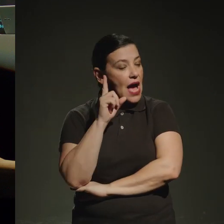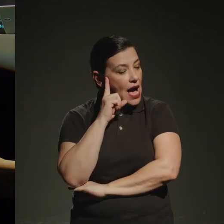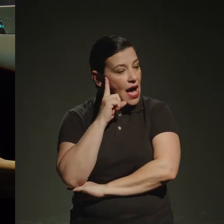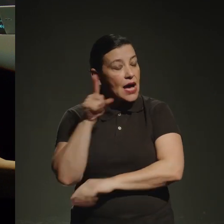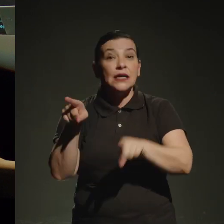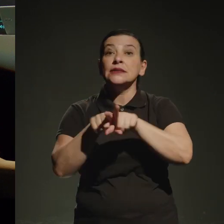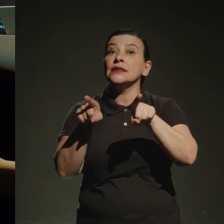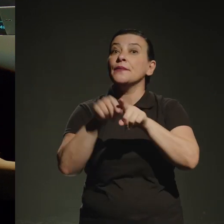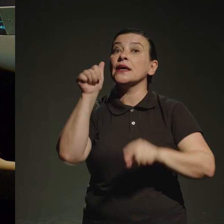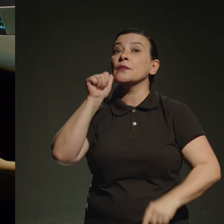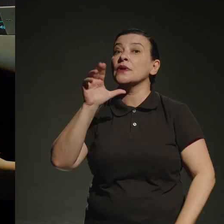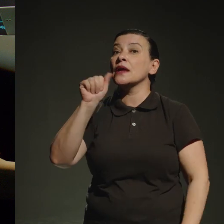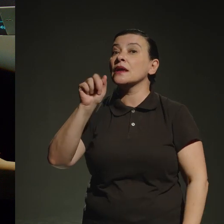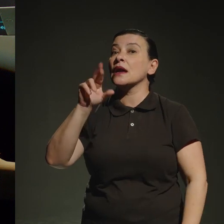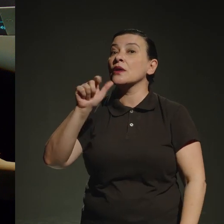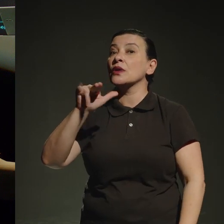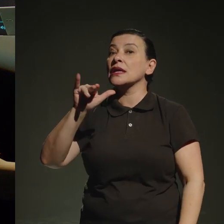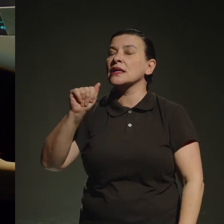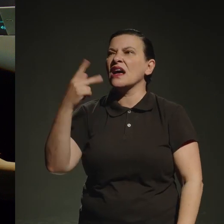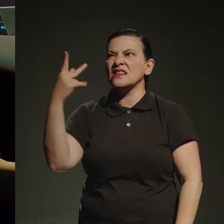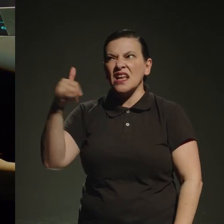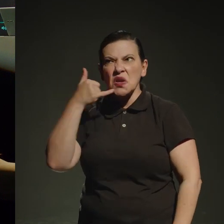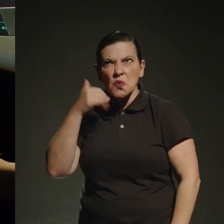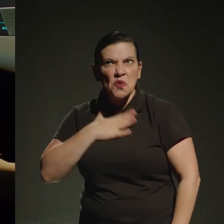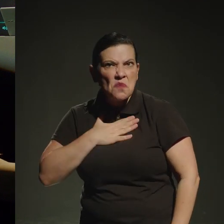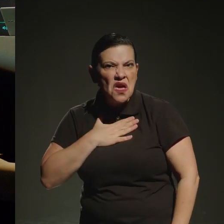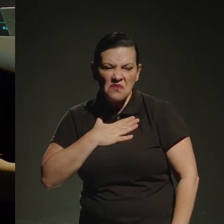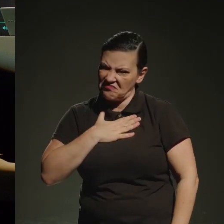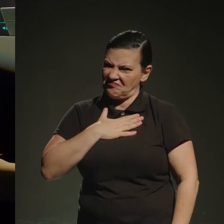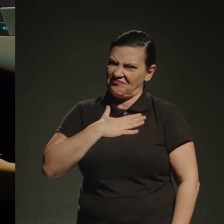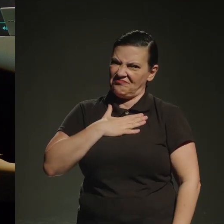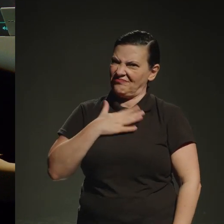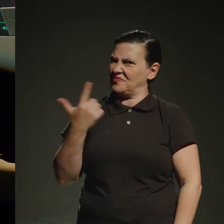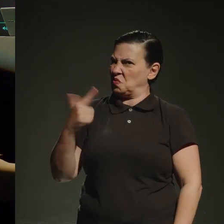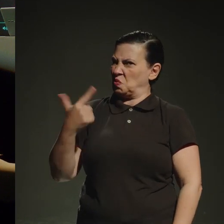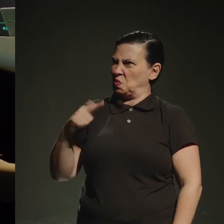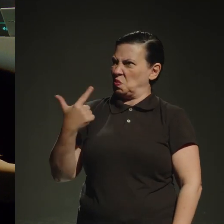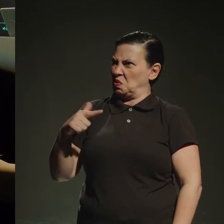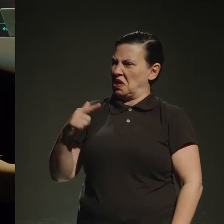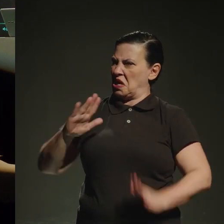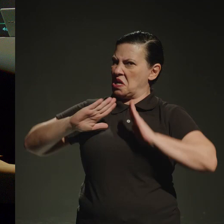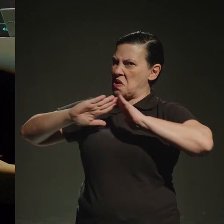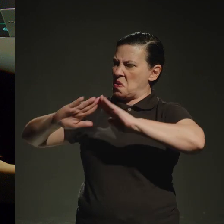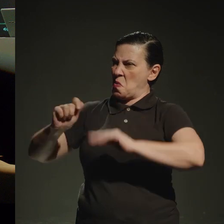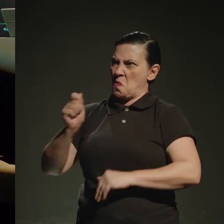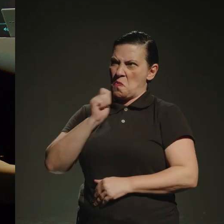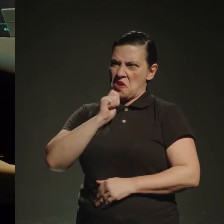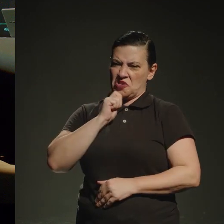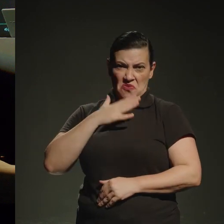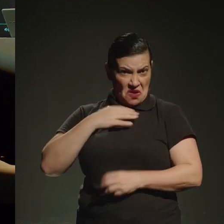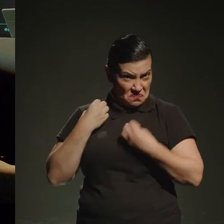Ah, nenhum pai ou mãe, nenhum irmão ou filho, nem vizinho, nem